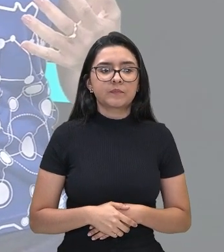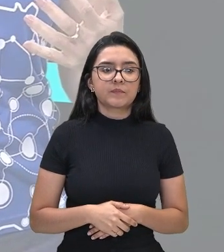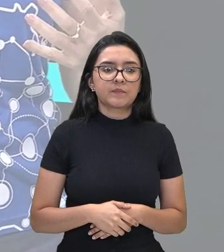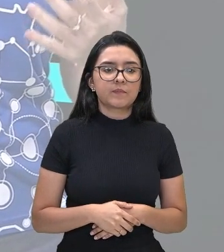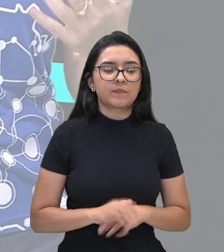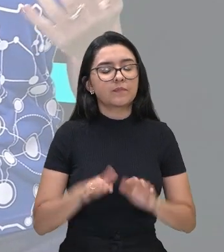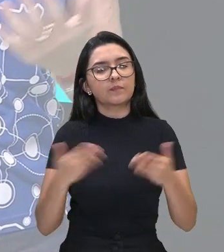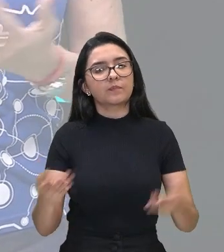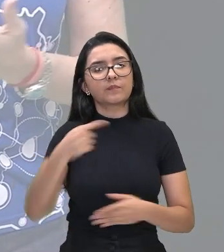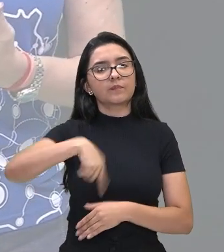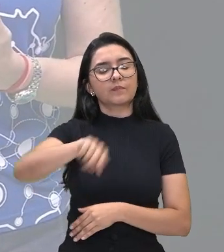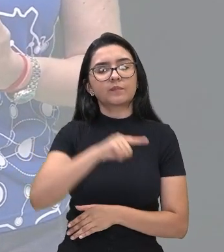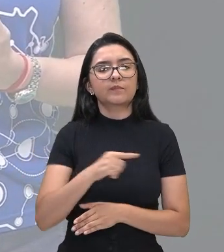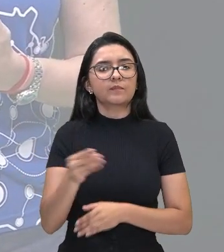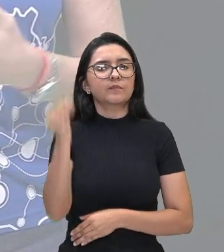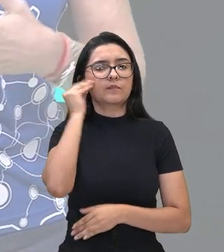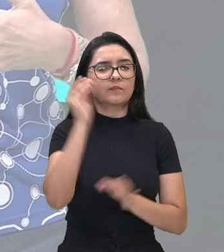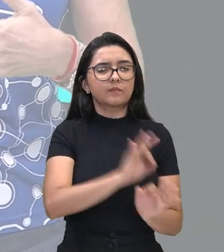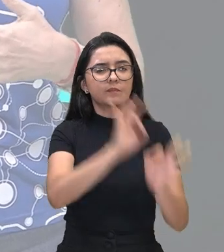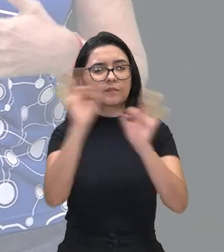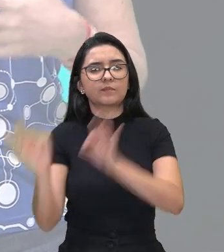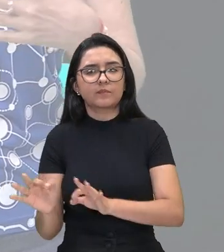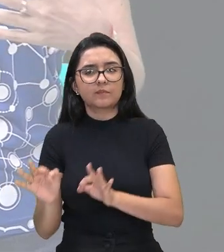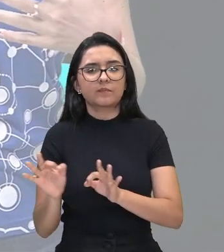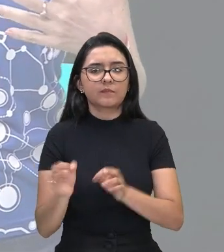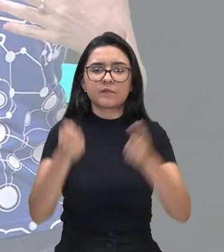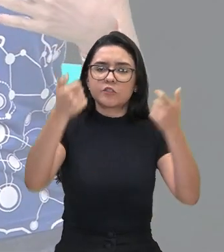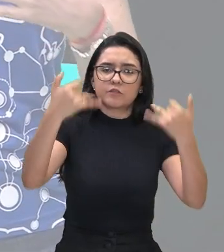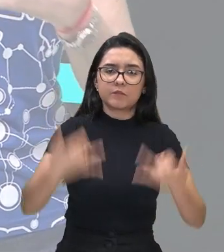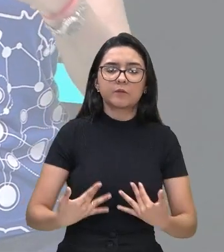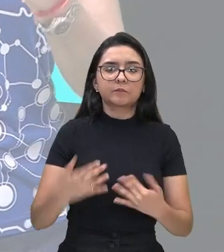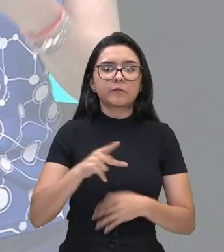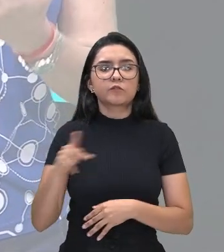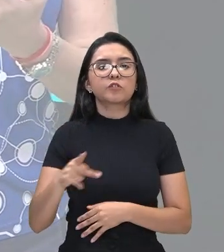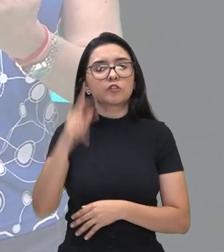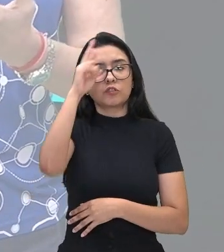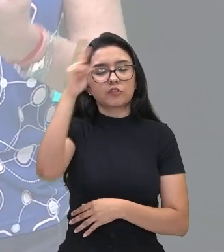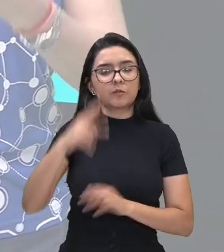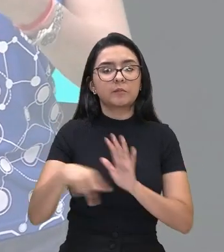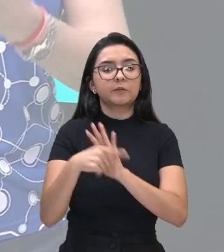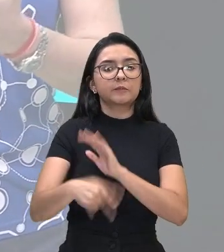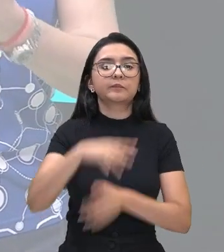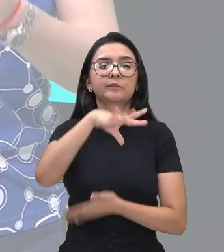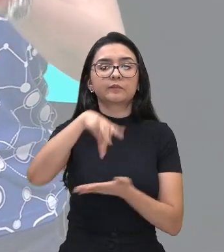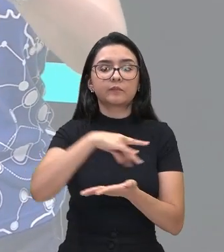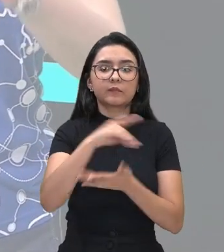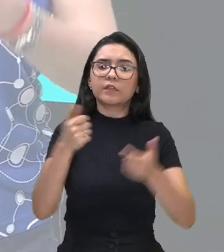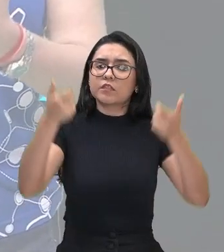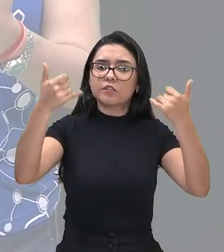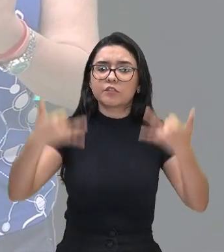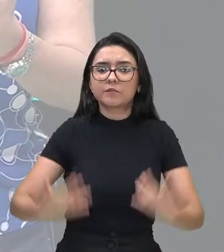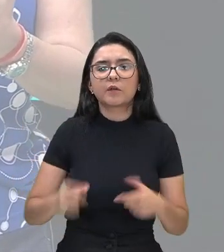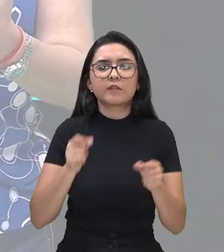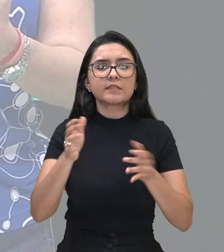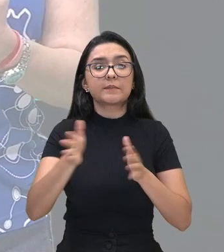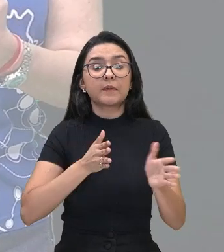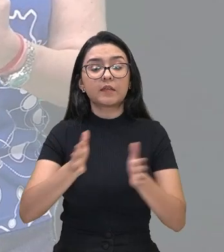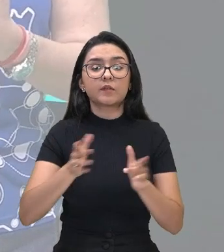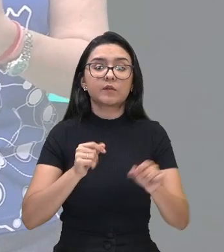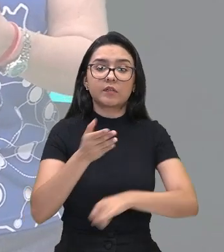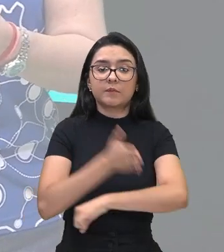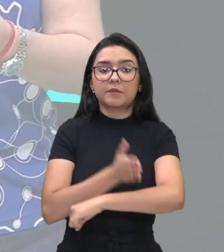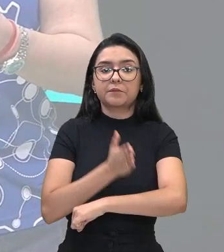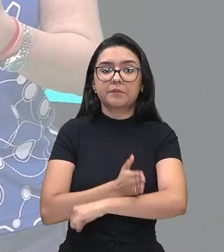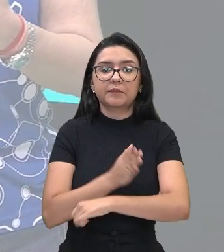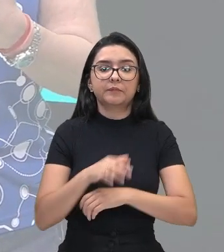Então, como vocês ouviram o professor Ananias, professor de História, aqui do Centro de Mídia, que ele falou desse período da Idade